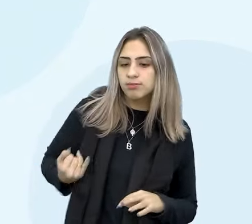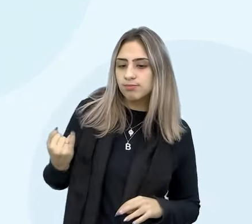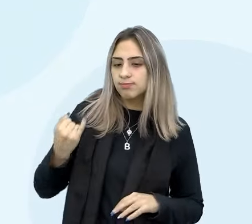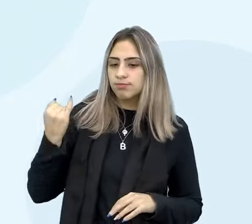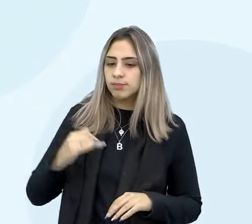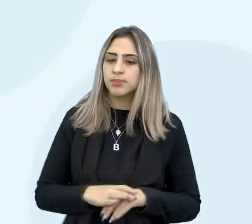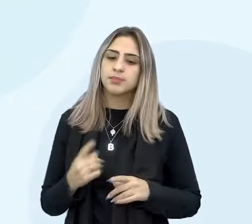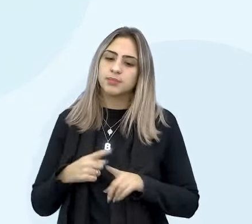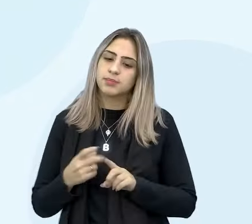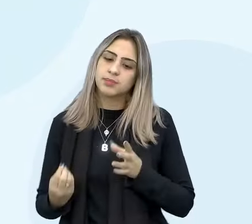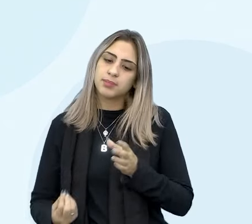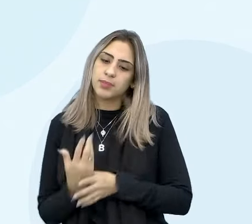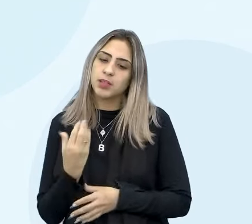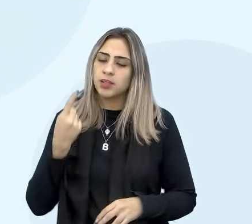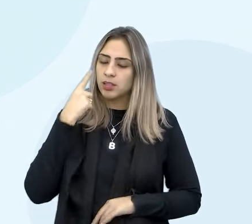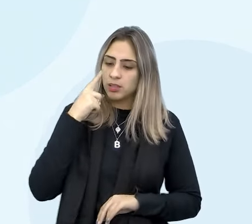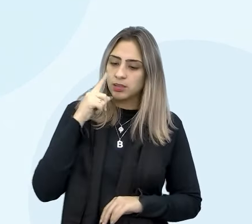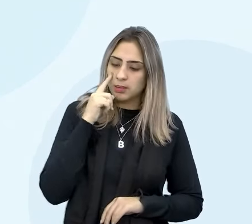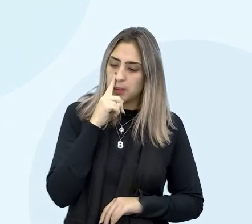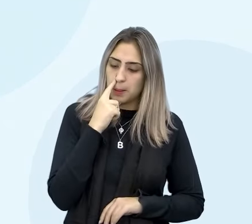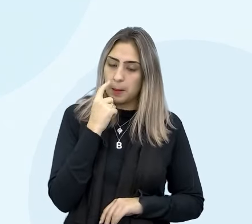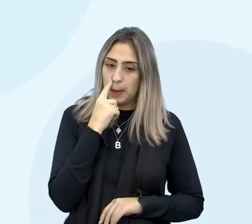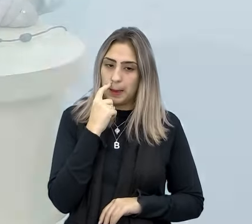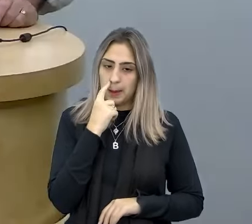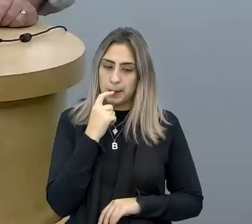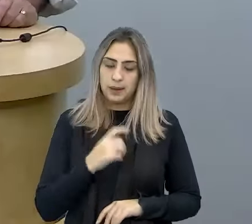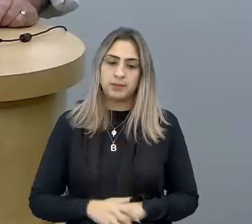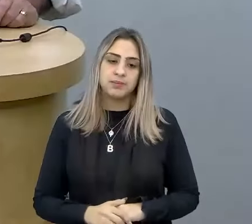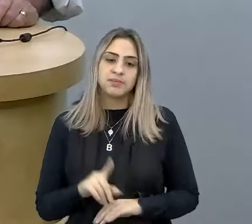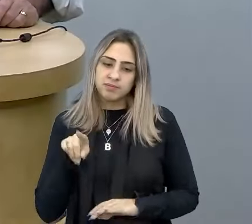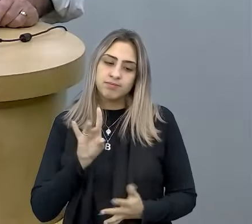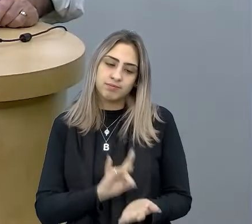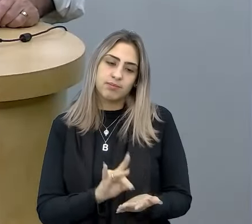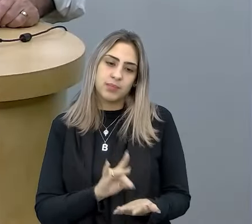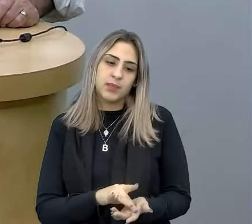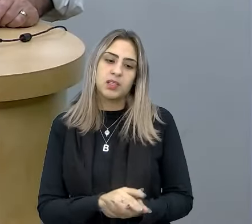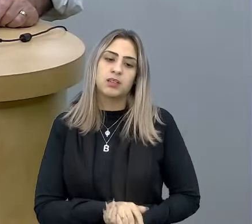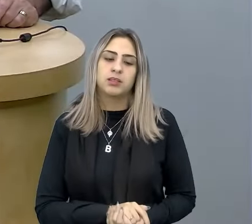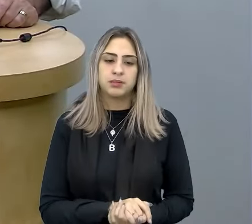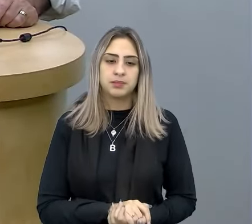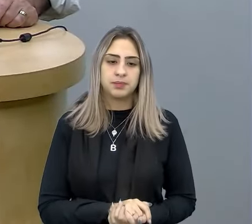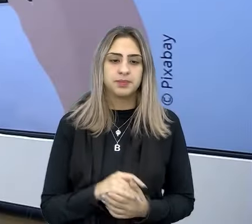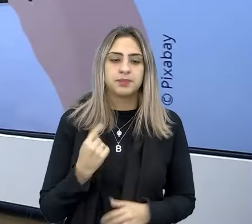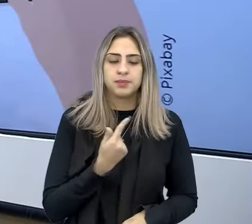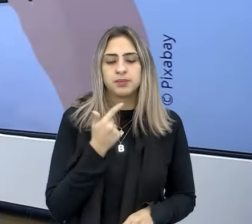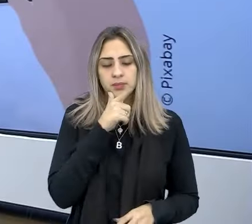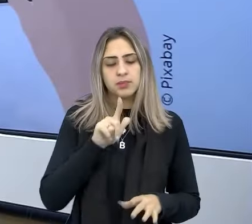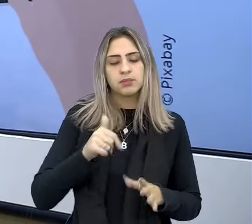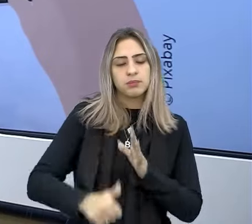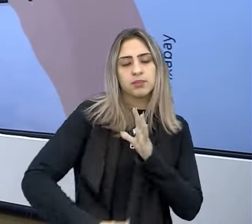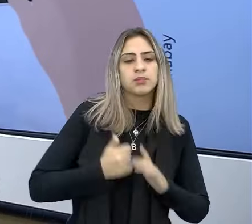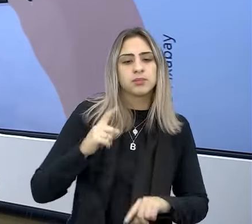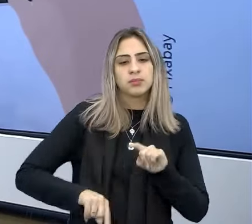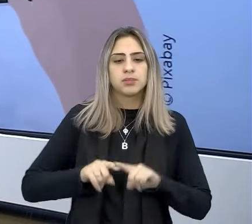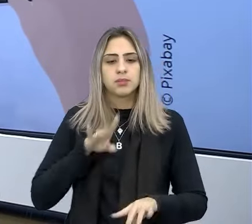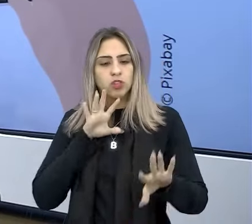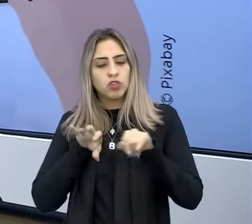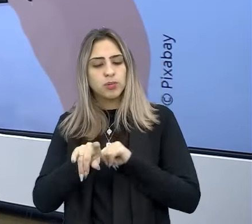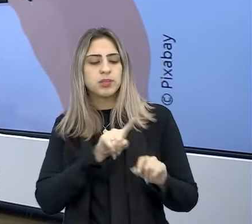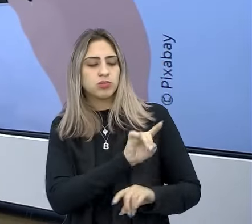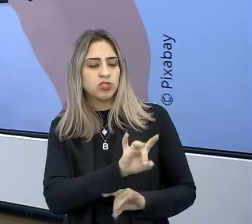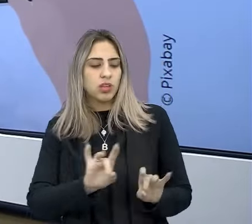né, porque aparecem muitas dúvidas, né, isso é fato, né, Gisele? Sim, aí a gente consegue aprimorar o material e também a formação